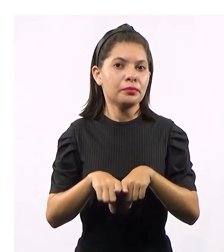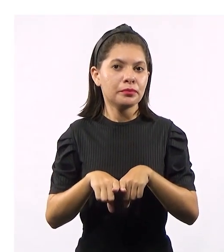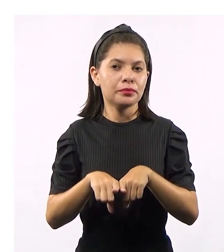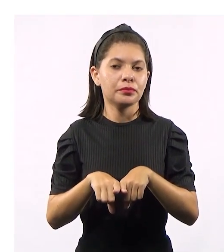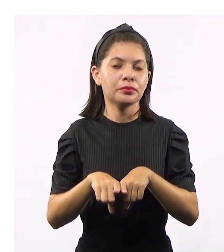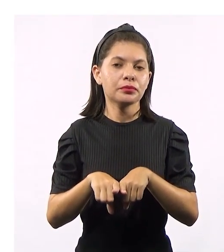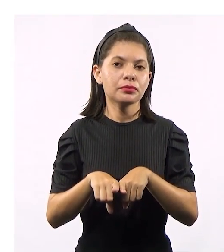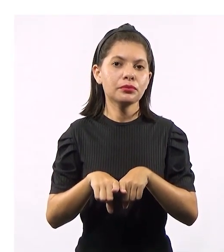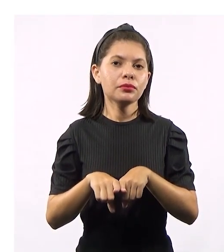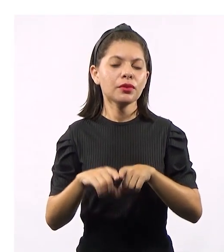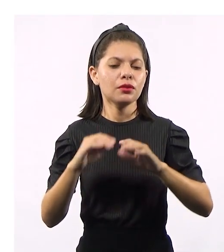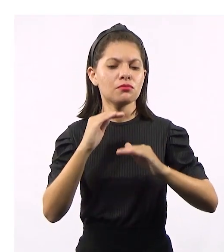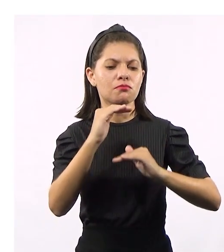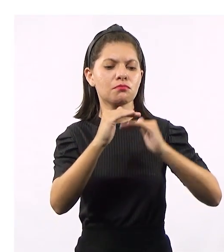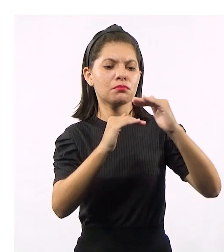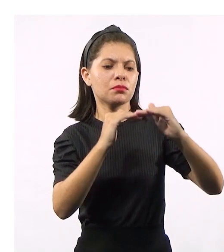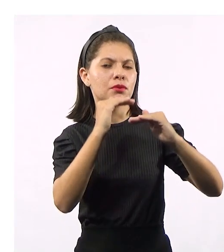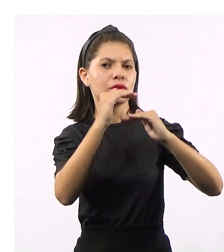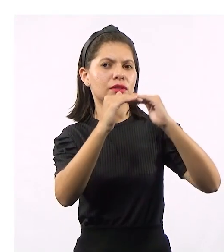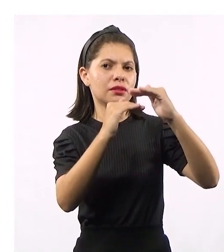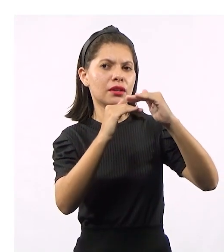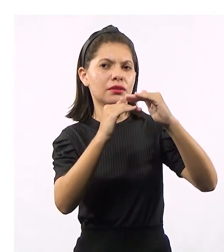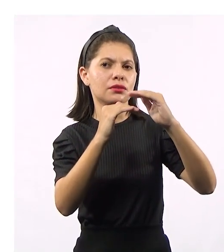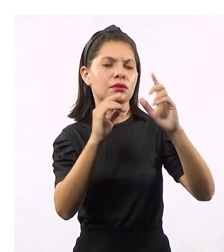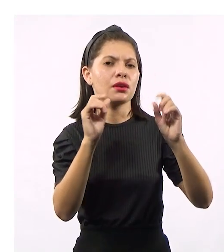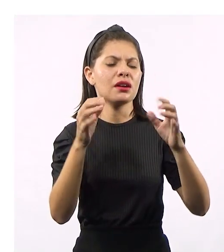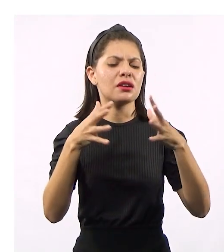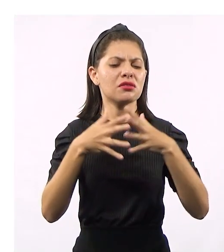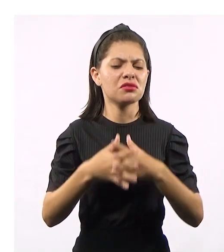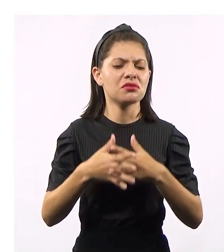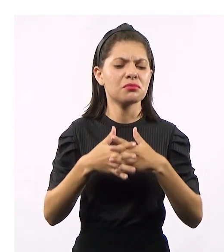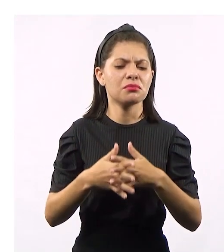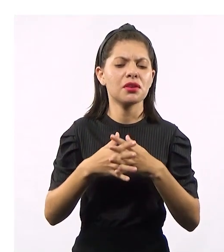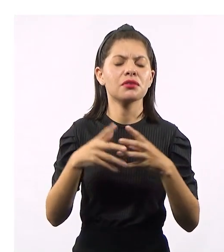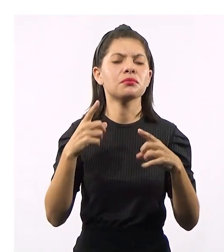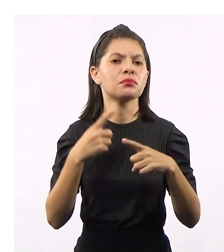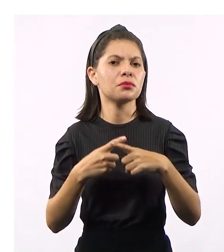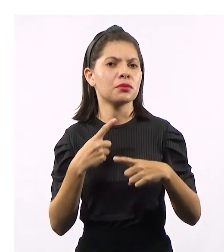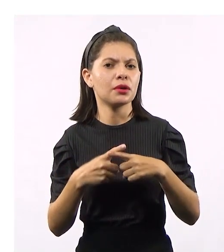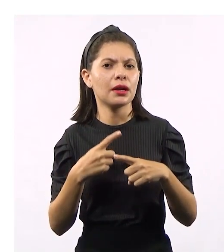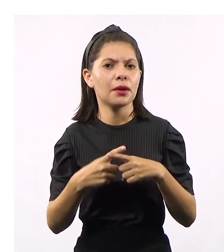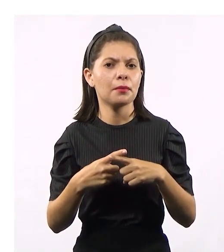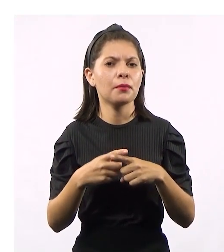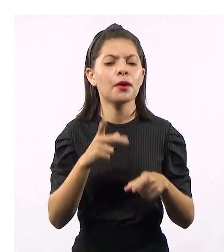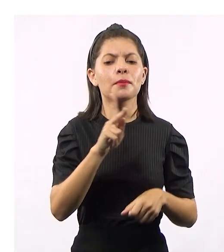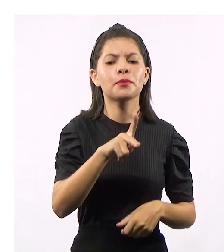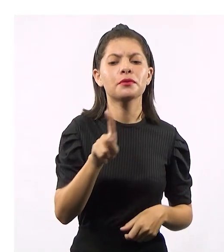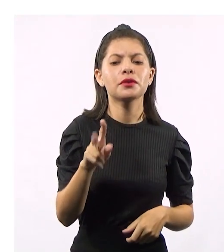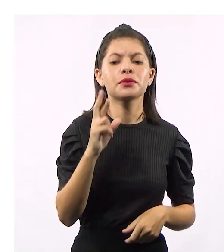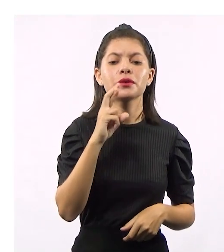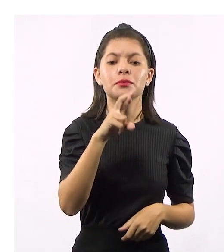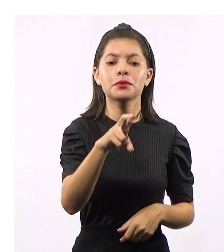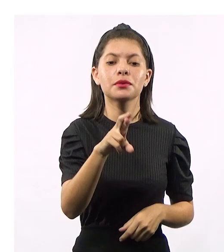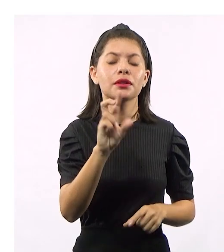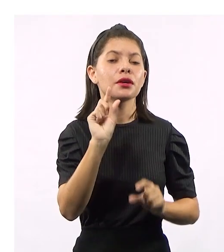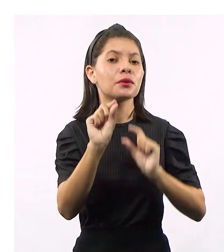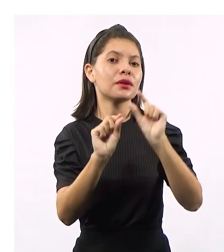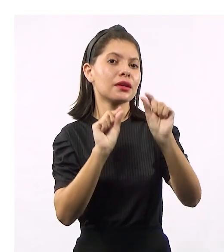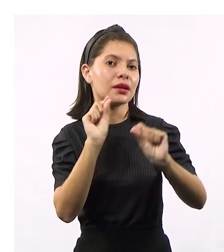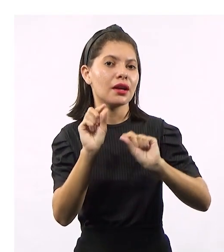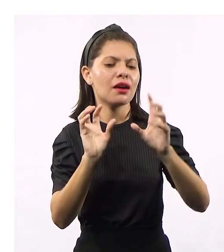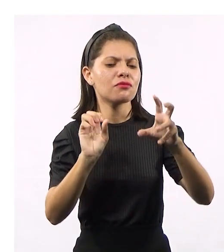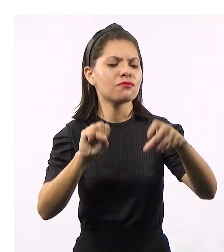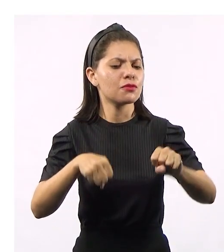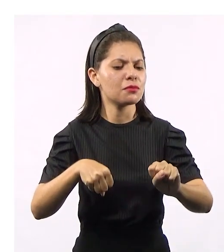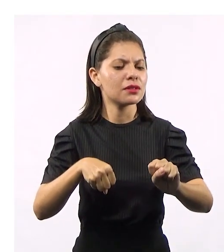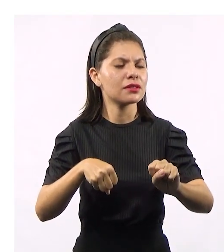desvantagem que é o processo de tabulação. Porque, por exemplo, o que o professor poderia responder se eu deixasse de forma aberta?